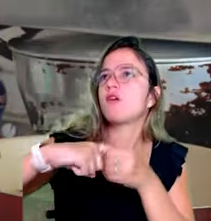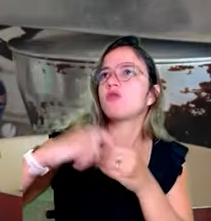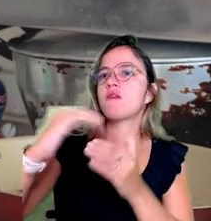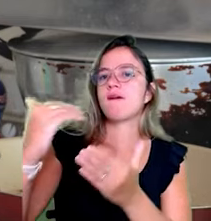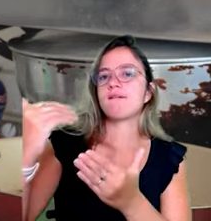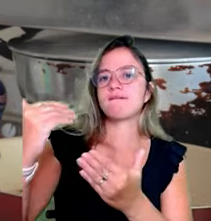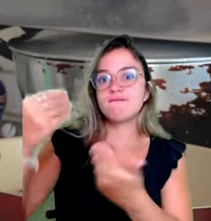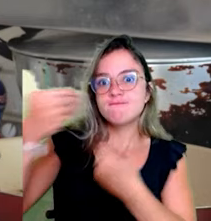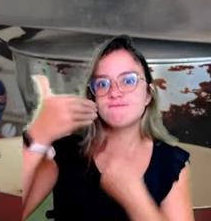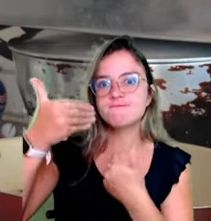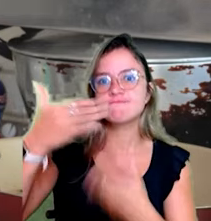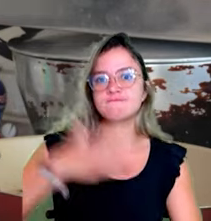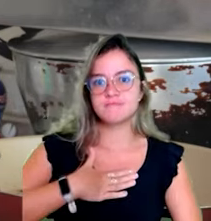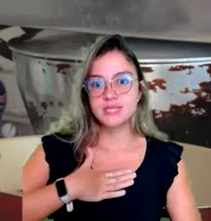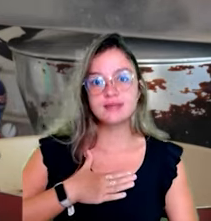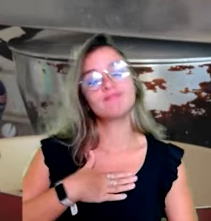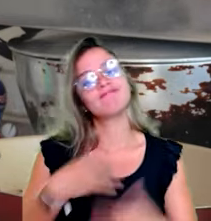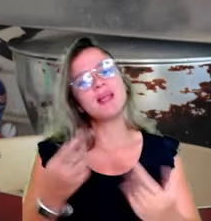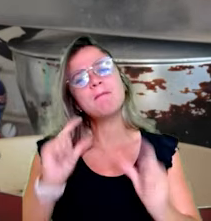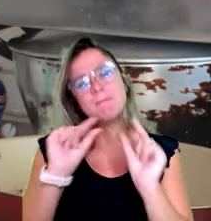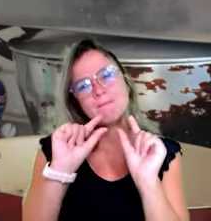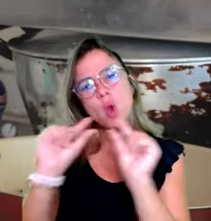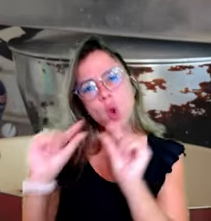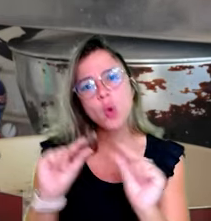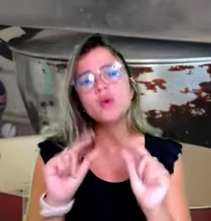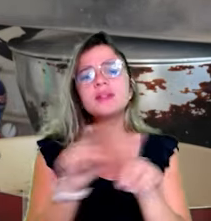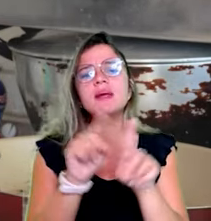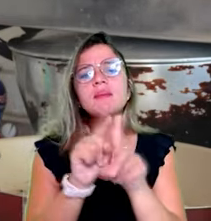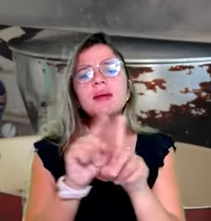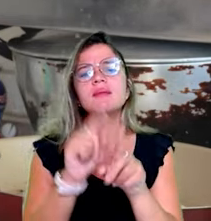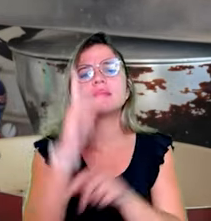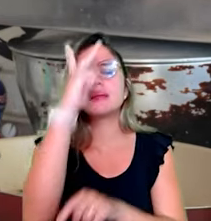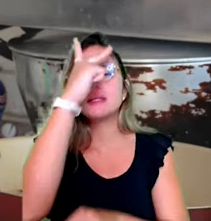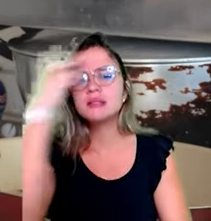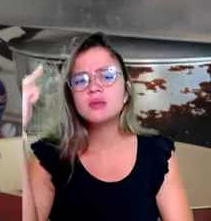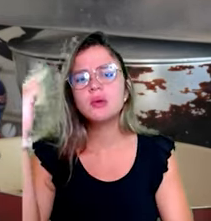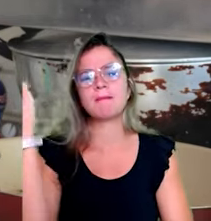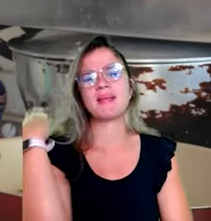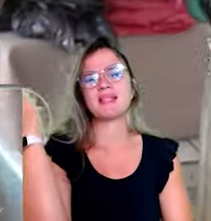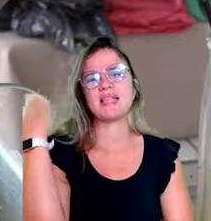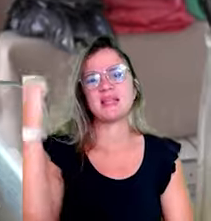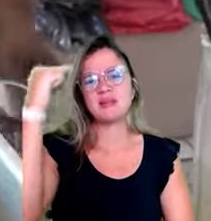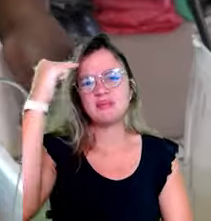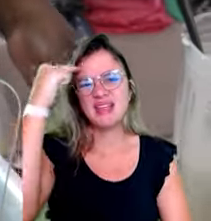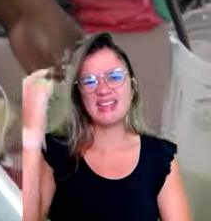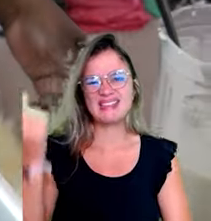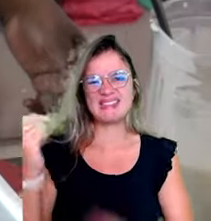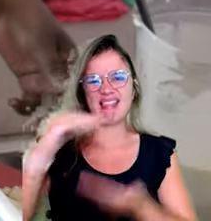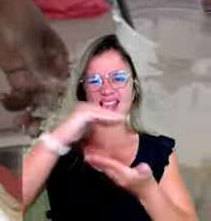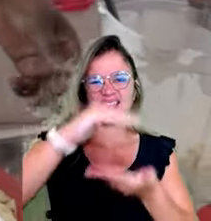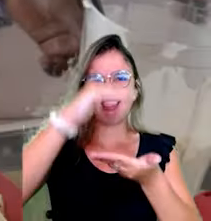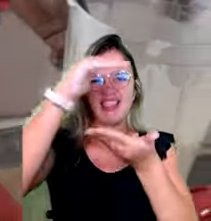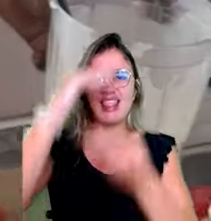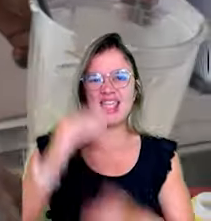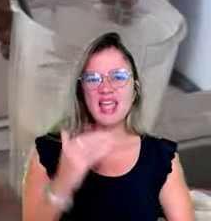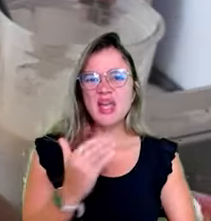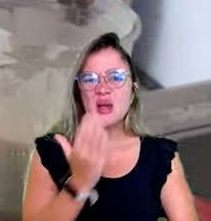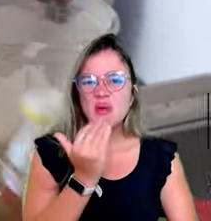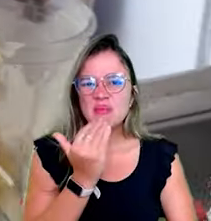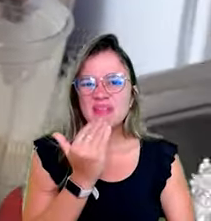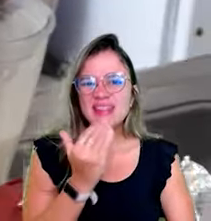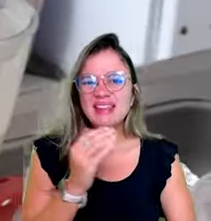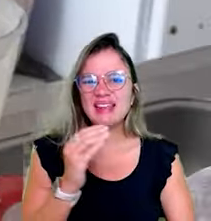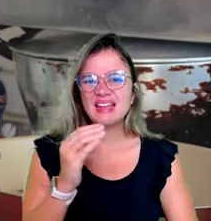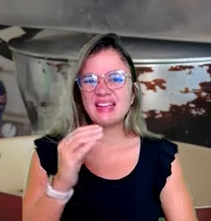E tirar essa sensação que as pessoas tiveram antigamente de comer uma marmita congelada e ela tá aguada, né? Depois